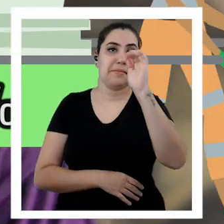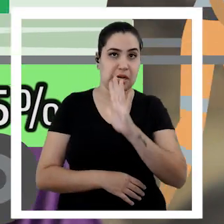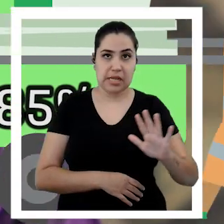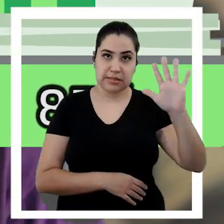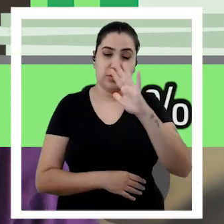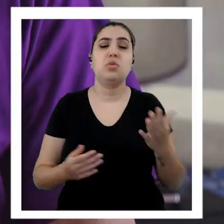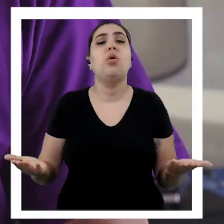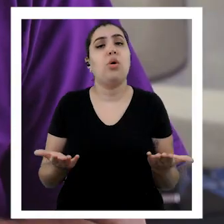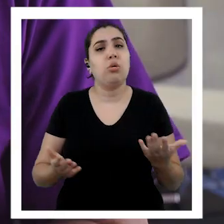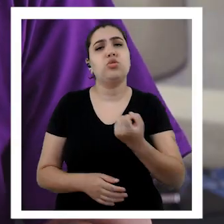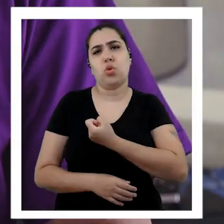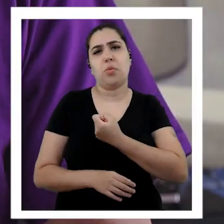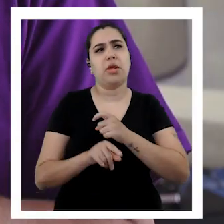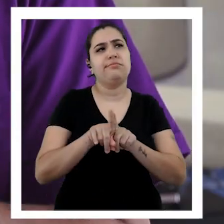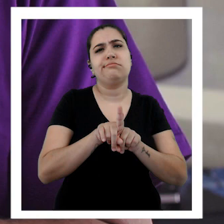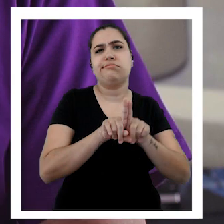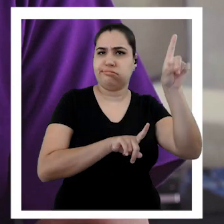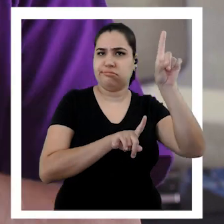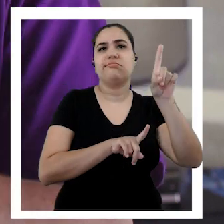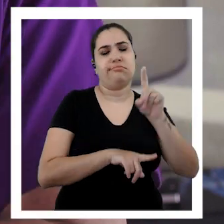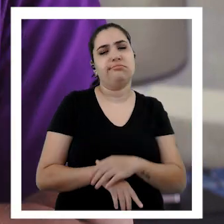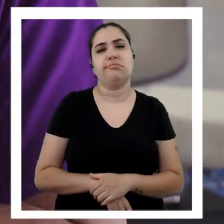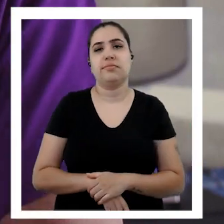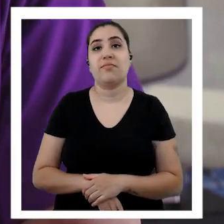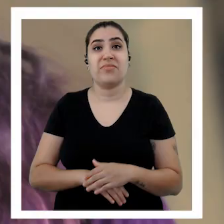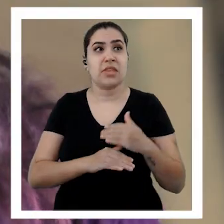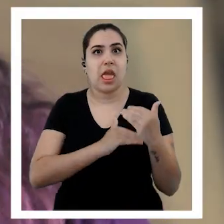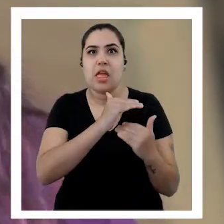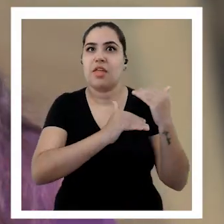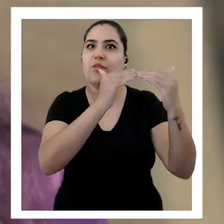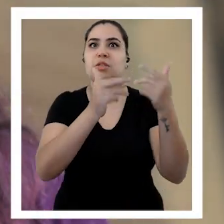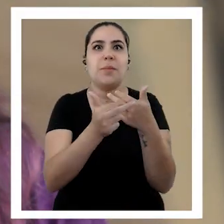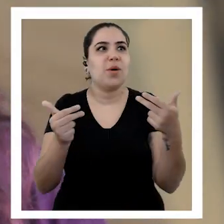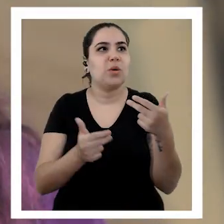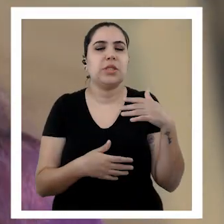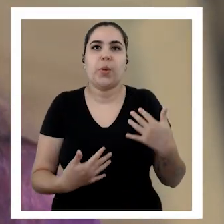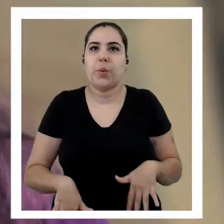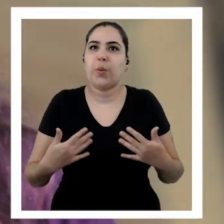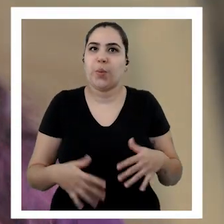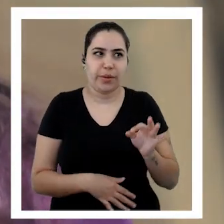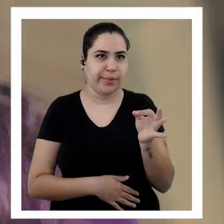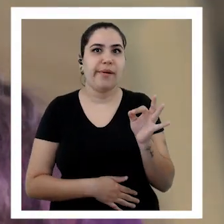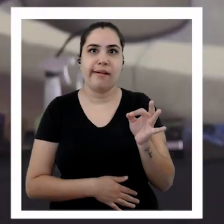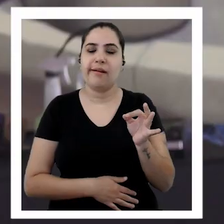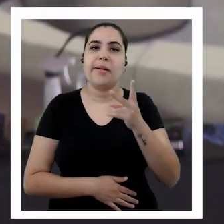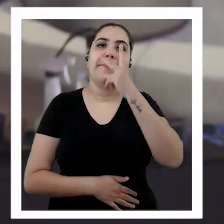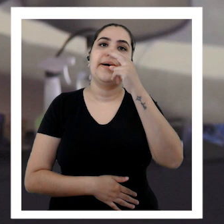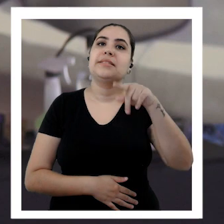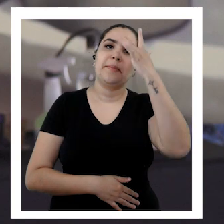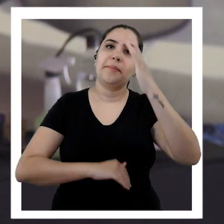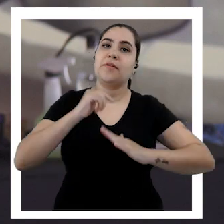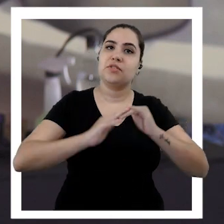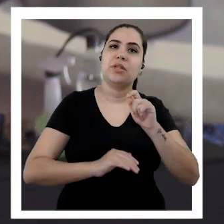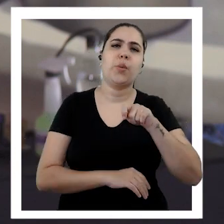cidades brasileiras. Hoje esse número ele deve ser ainda maior. A evolução é uma parada muito doida mesmo, né, Carlão? E pensar